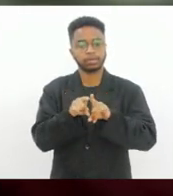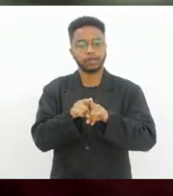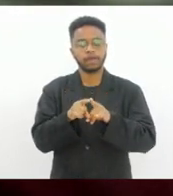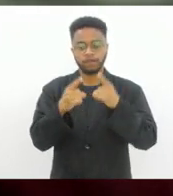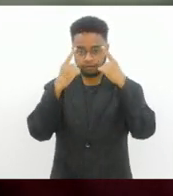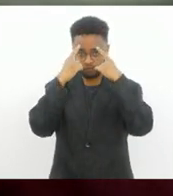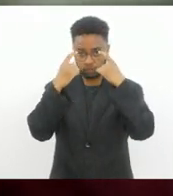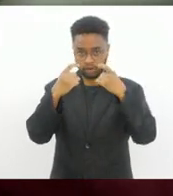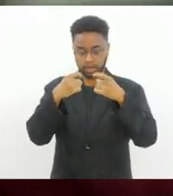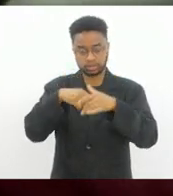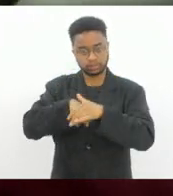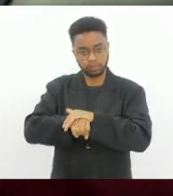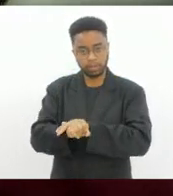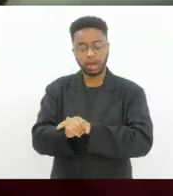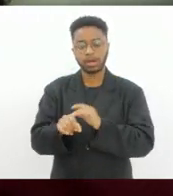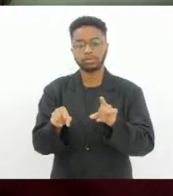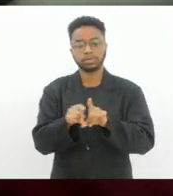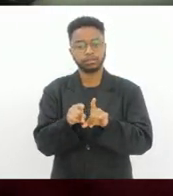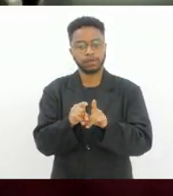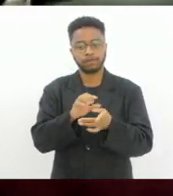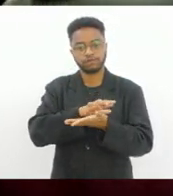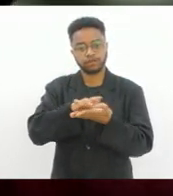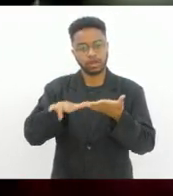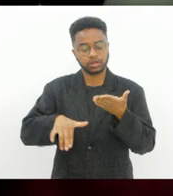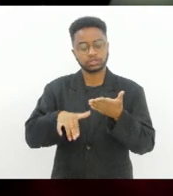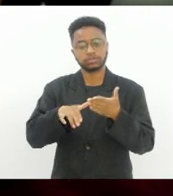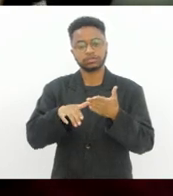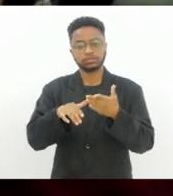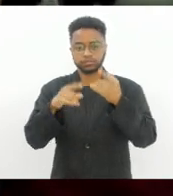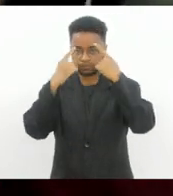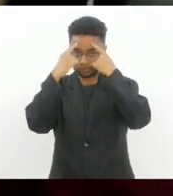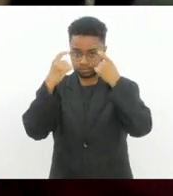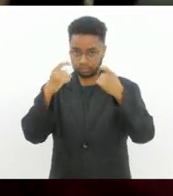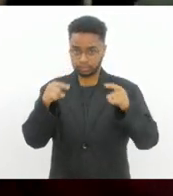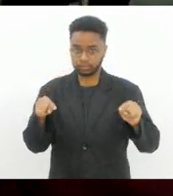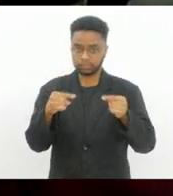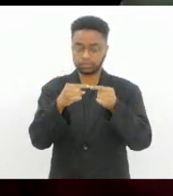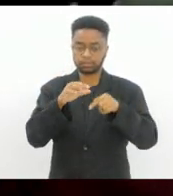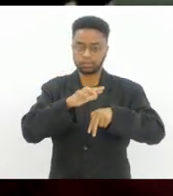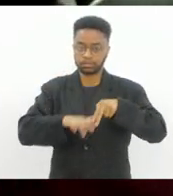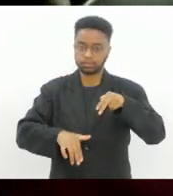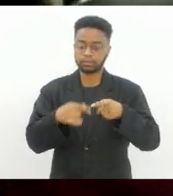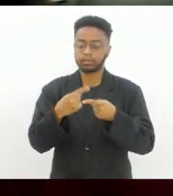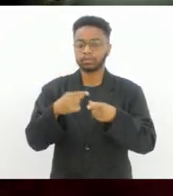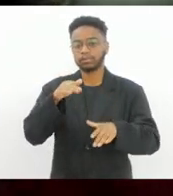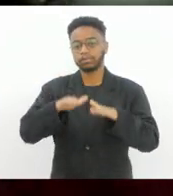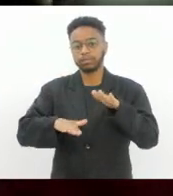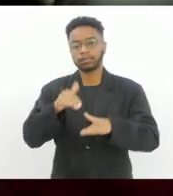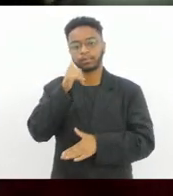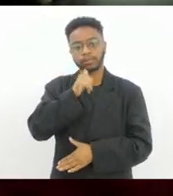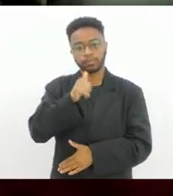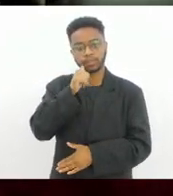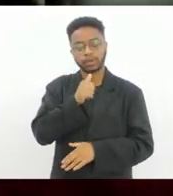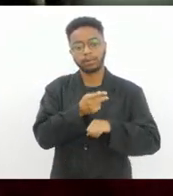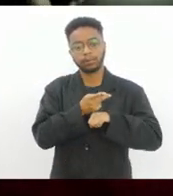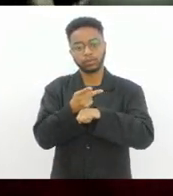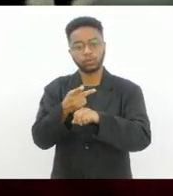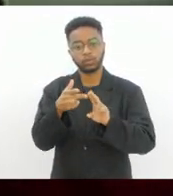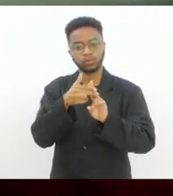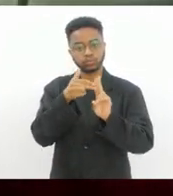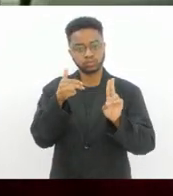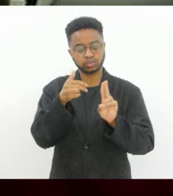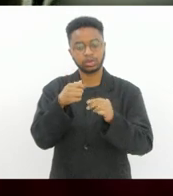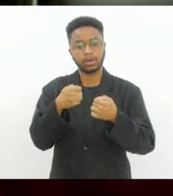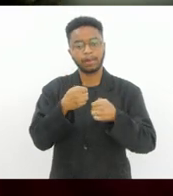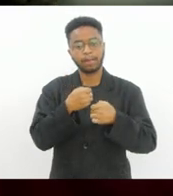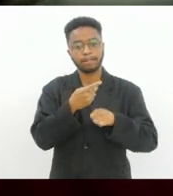obstétrica, enfim, todas as violências baseadas em gênero, porque muitas vezes as mulheres procuram o Sistema Único de Saúde,